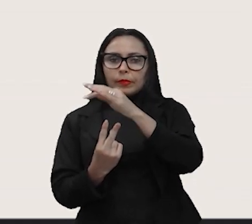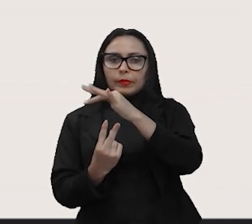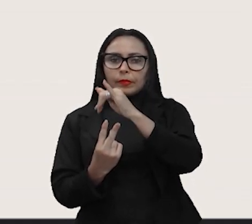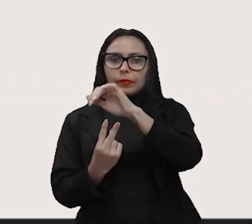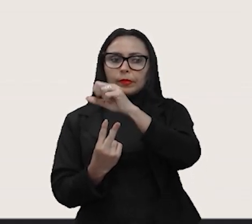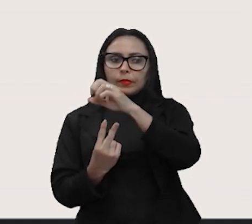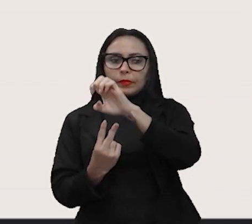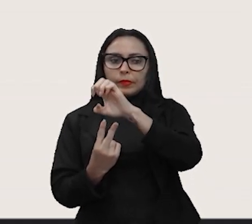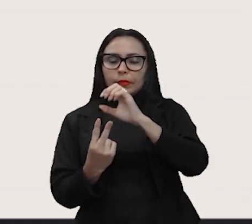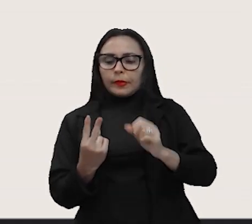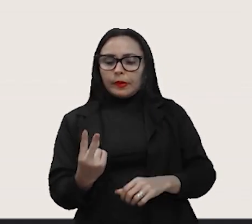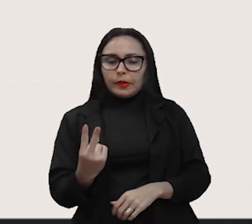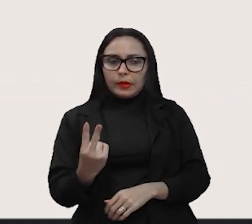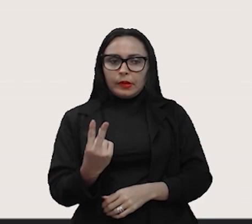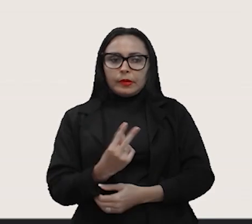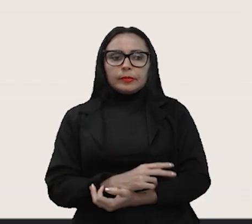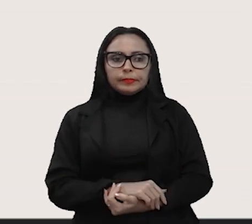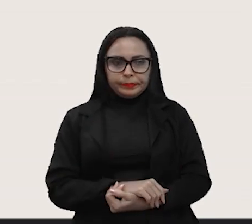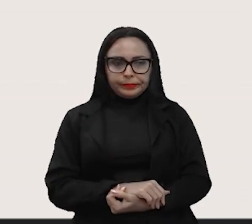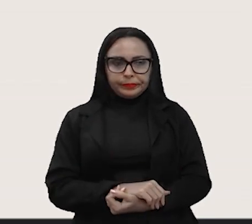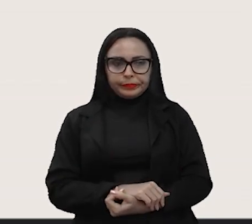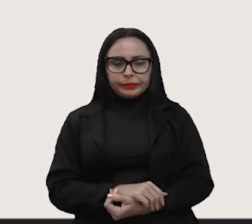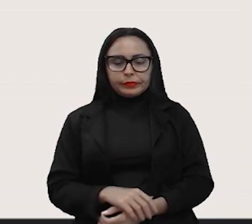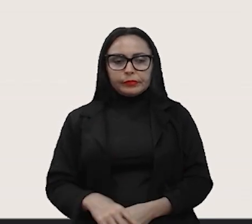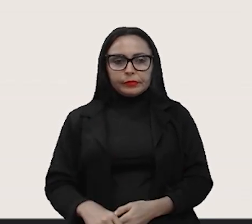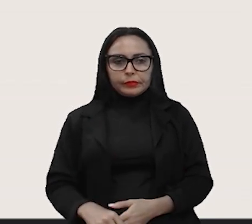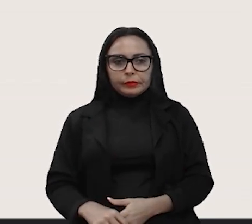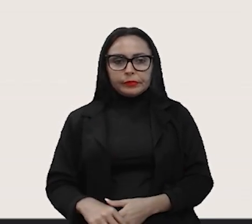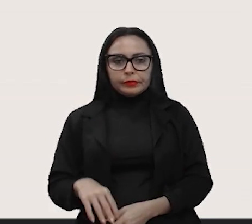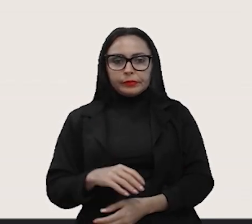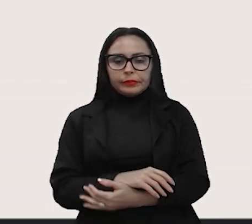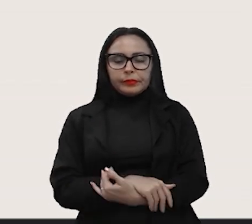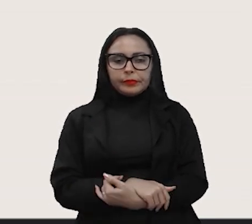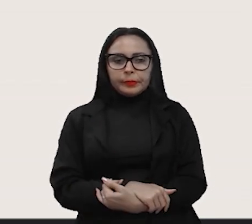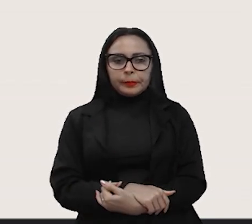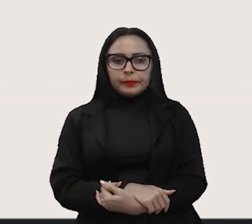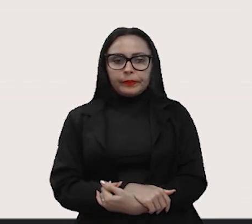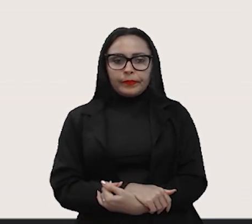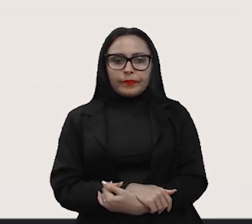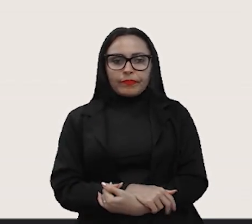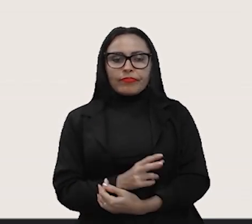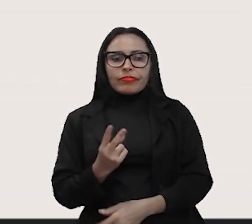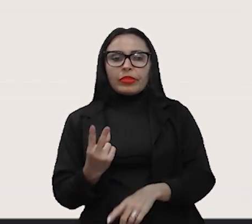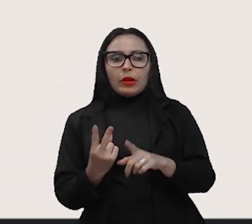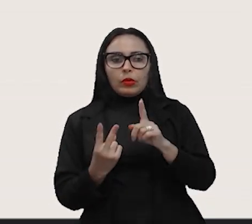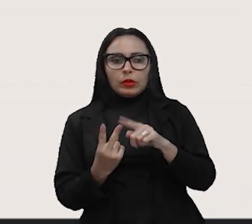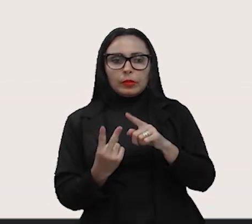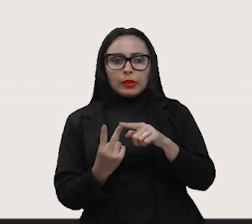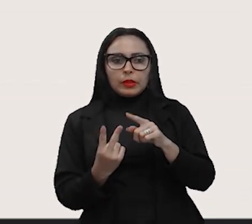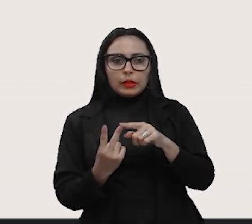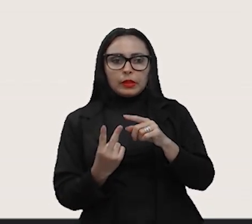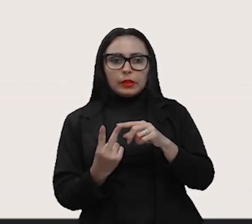Ela tem uma parte que é chamada de adenohipófise. E ela vai ter uma parte que é chamada de